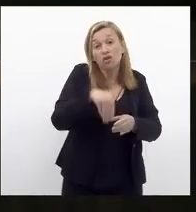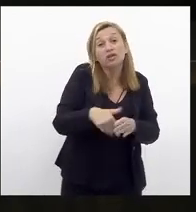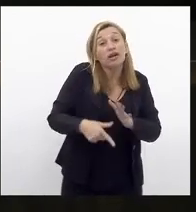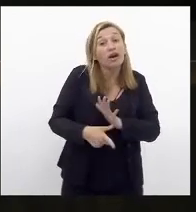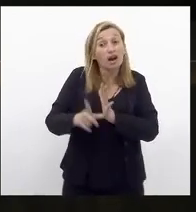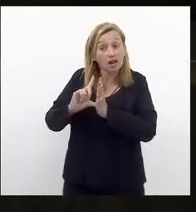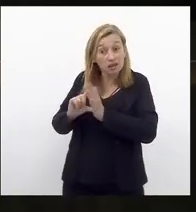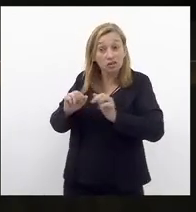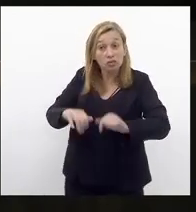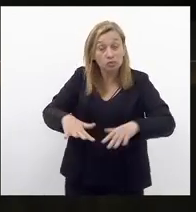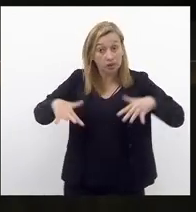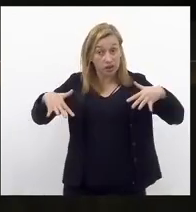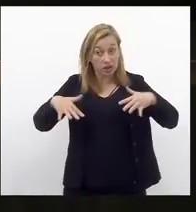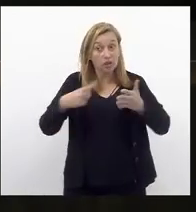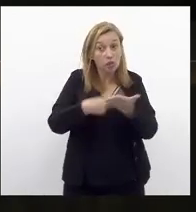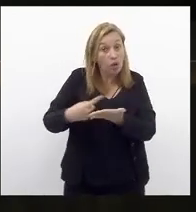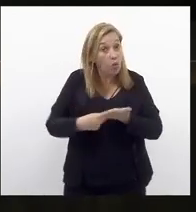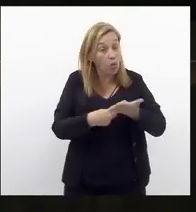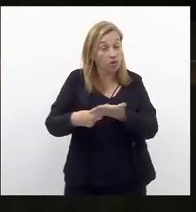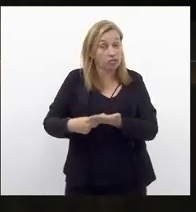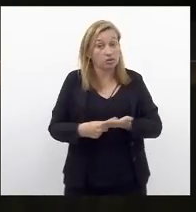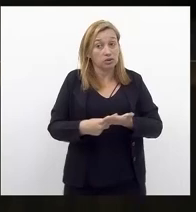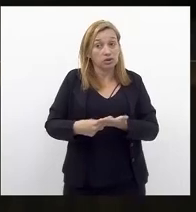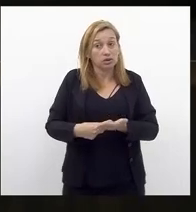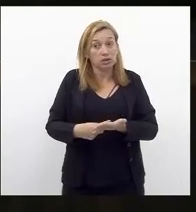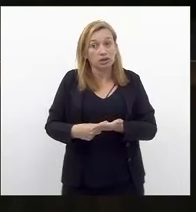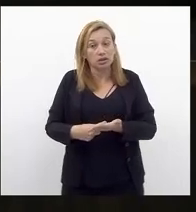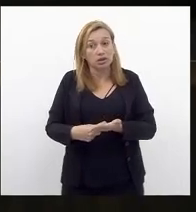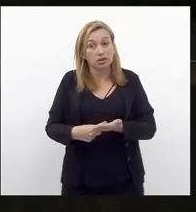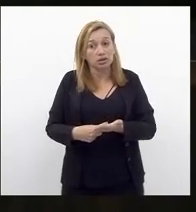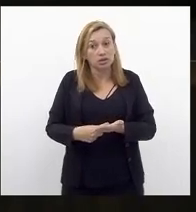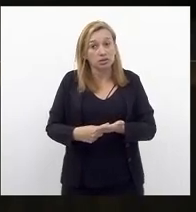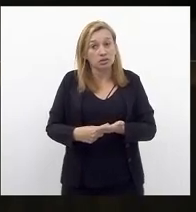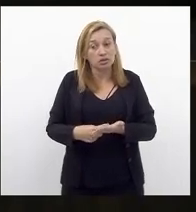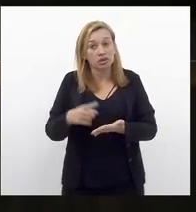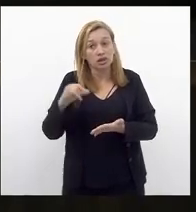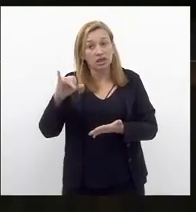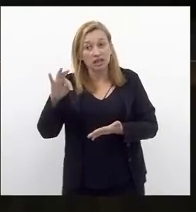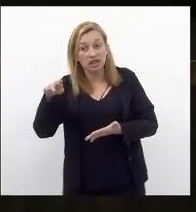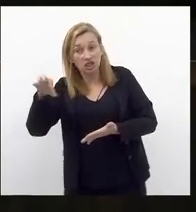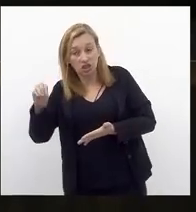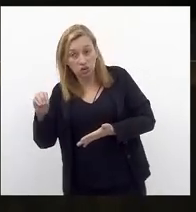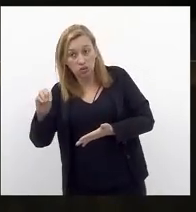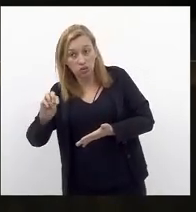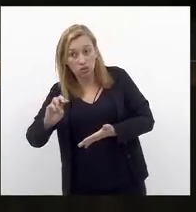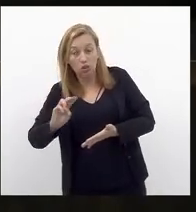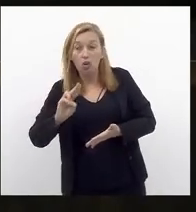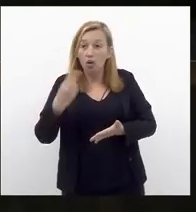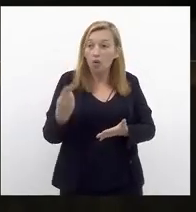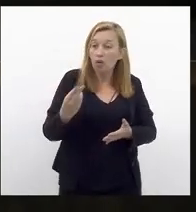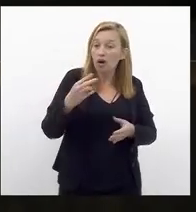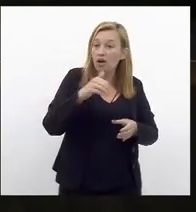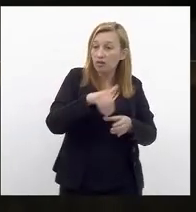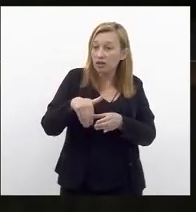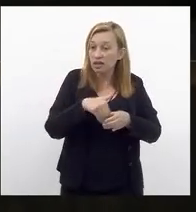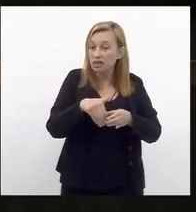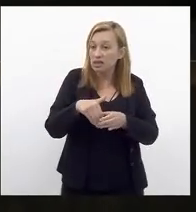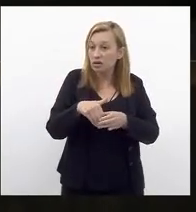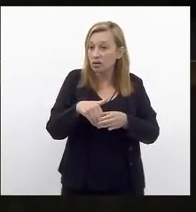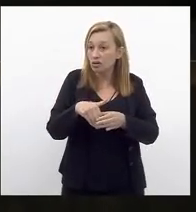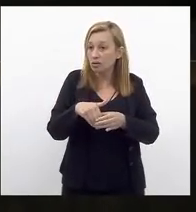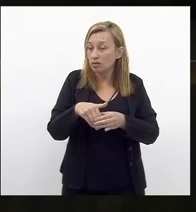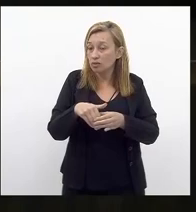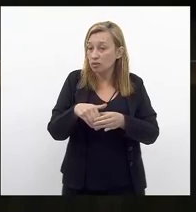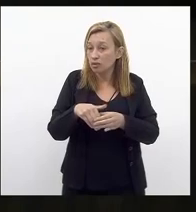voltei antes do plenário o acordo que a seja do interstício que é seja da votação simbólica